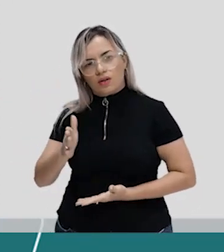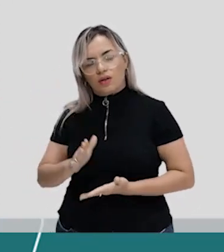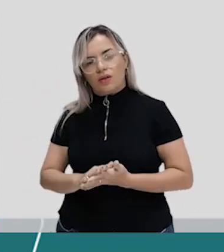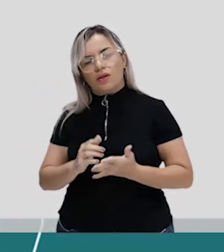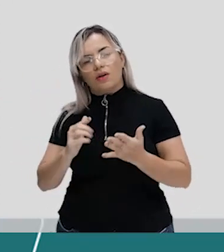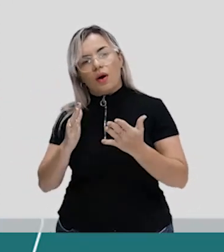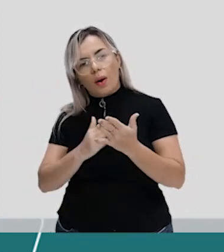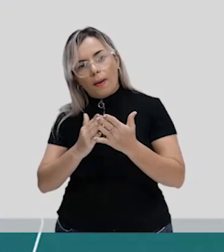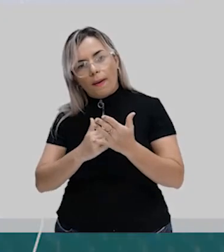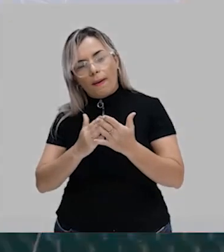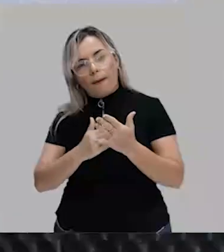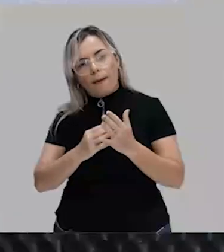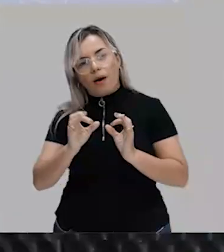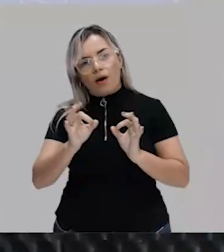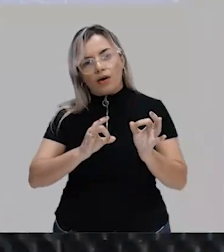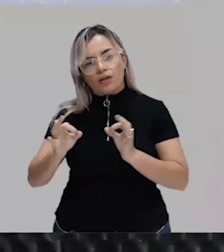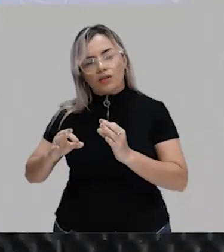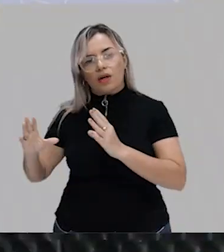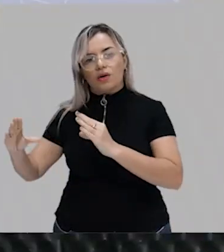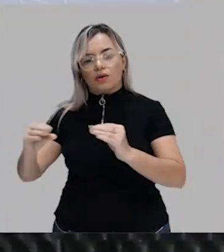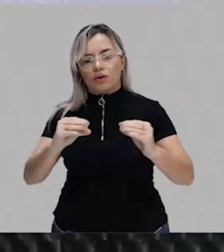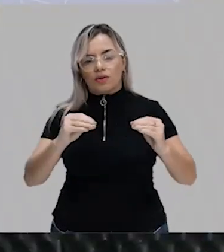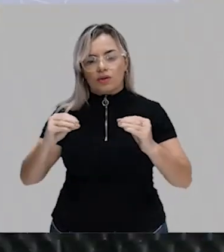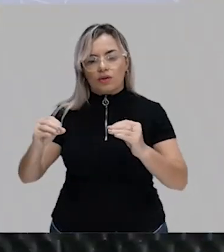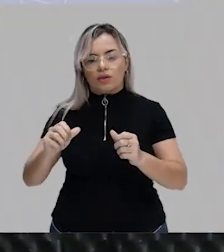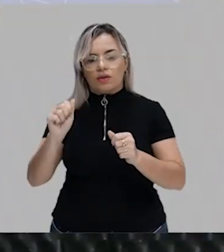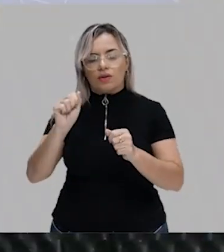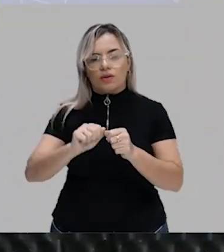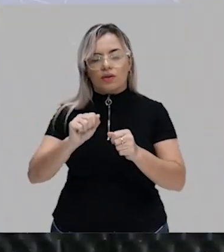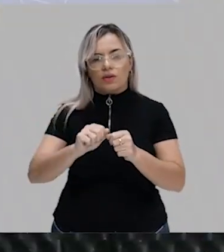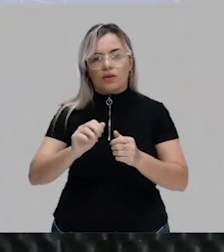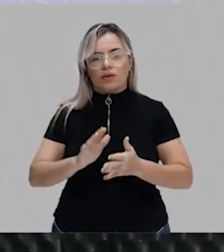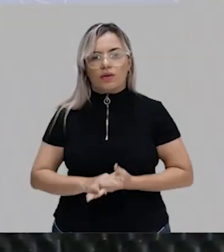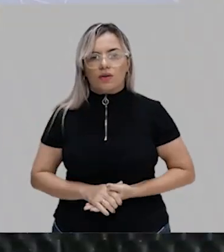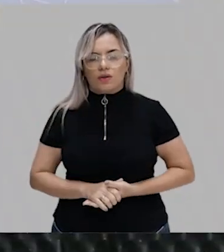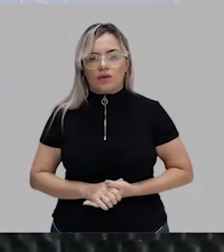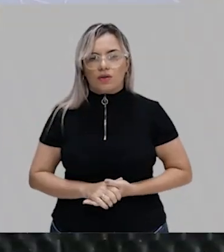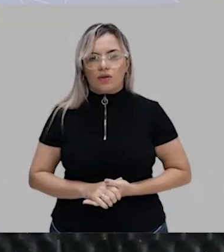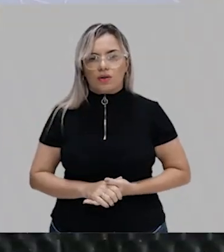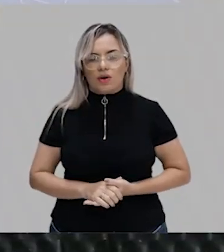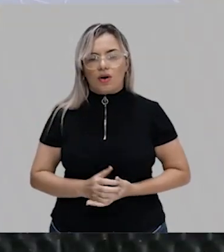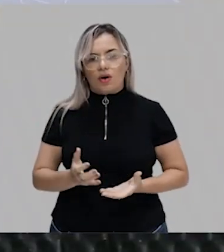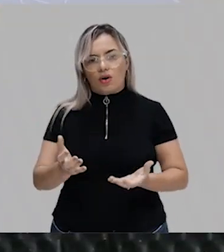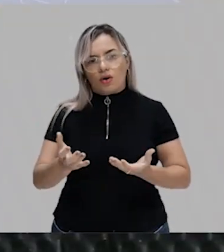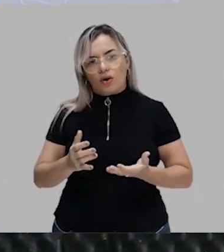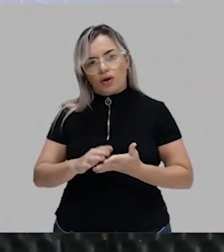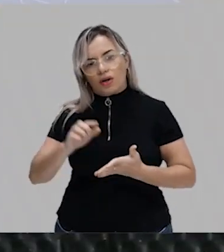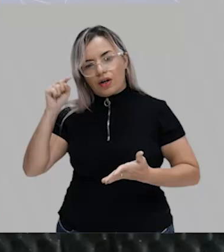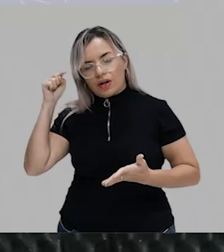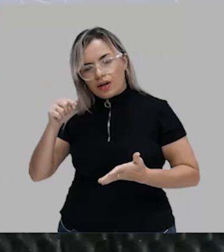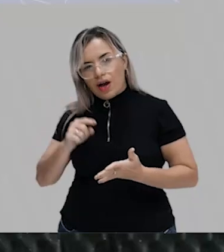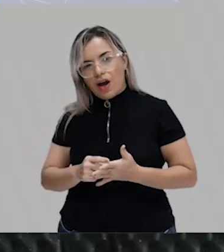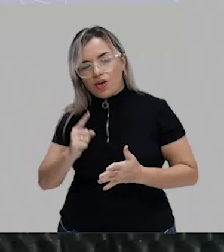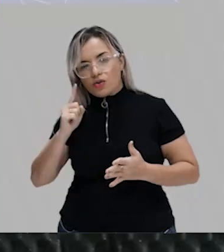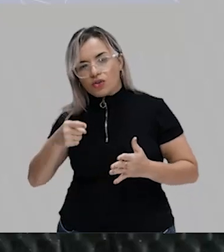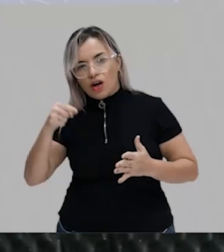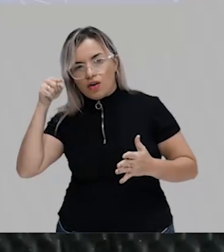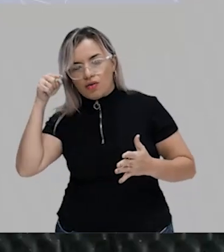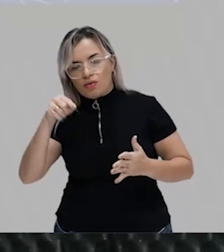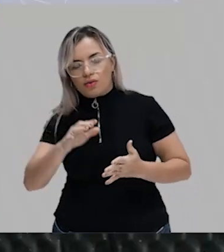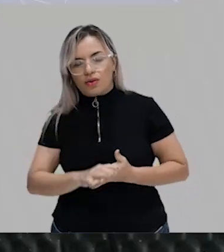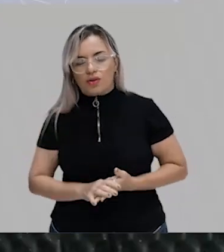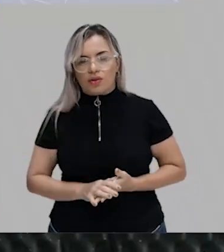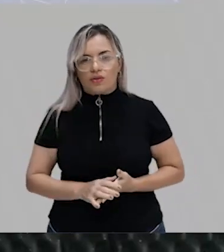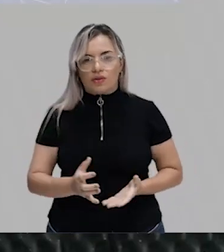material suficiente para vocês montarem um diálogo. Então, o que que eu vou fazer? Eu vou lançar um desafio para vocês na aula de hoje. O que é que vocês vão fazer? Vocês